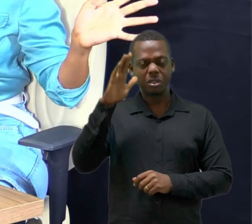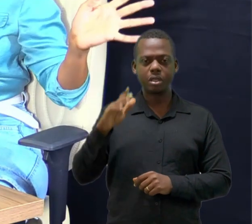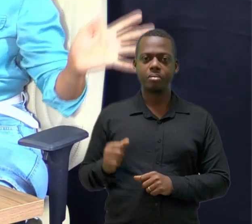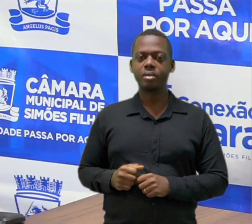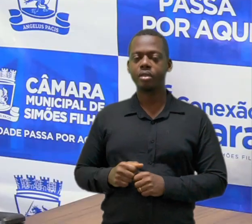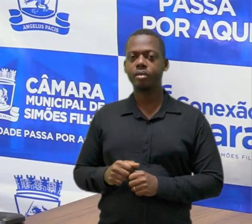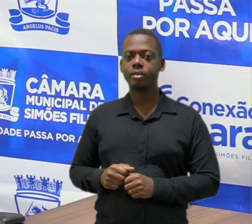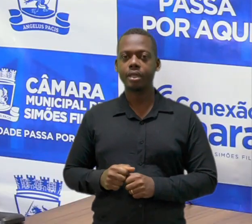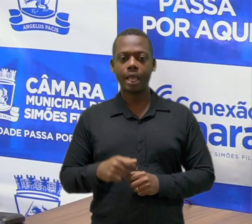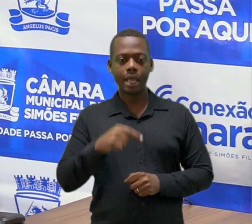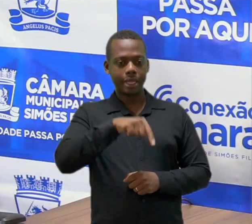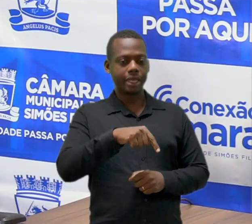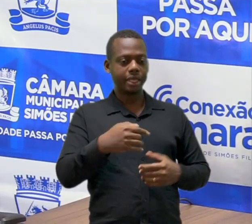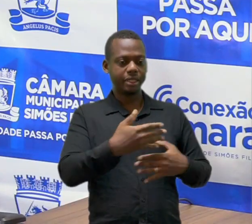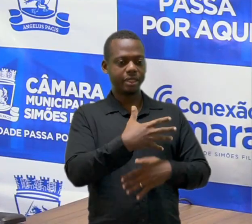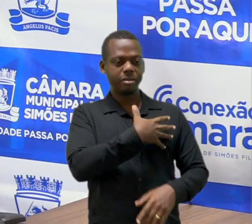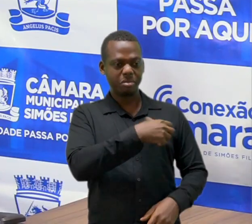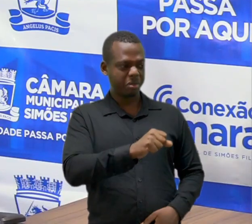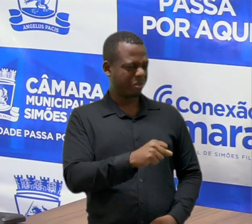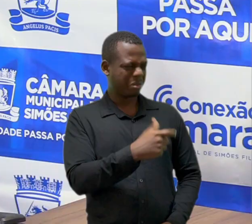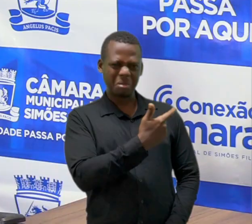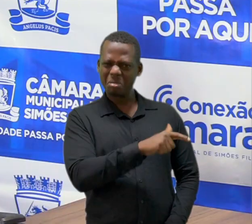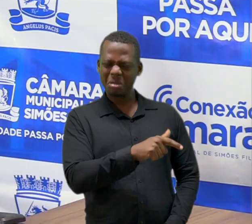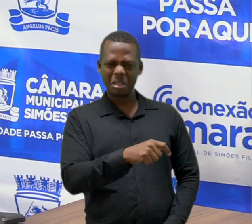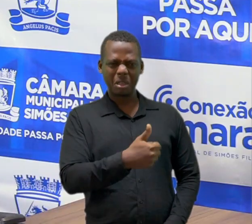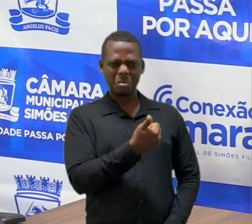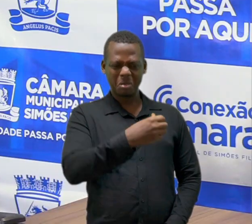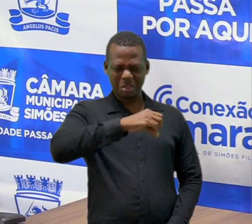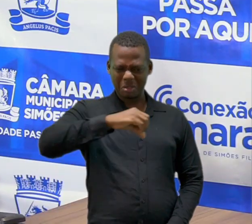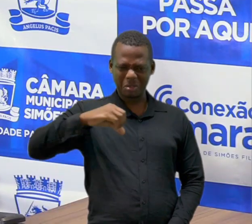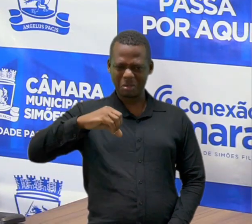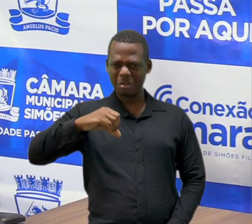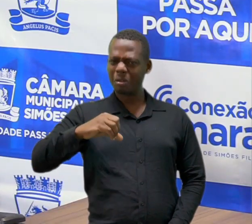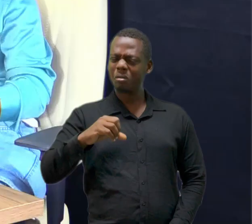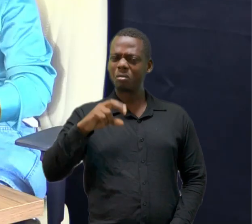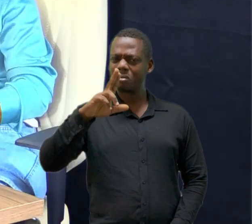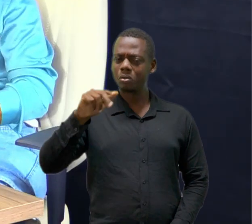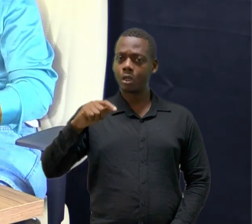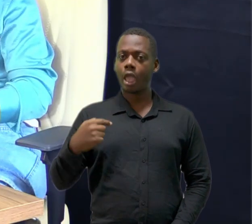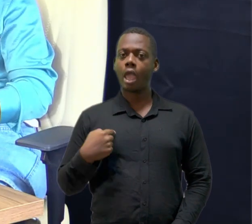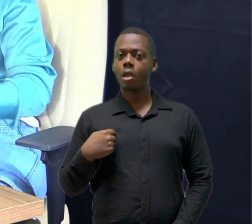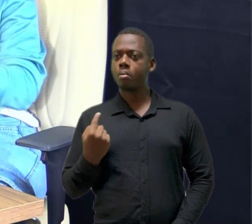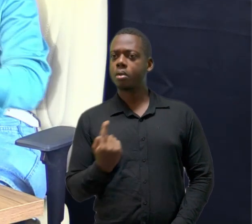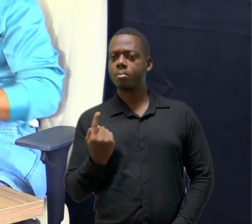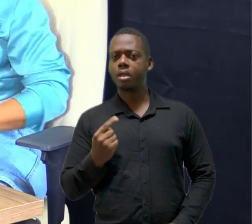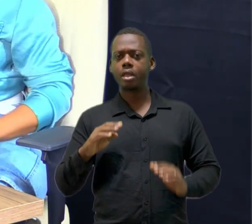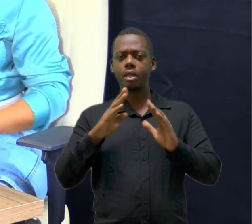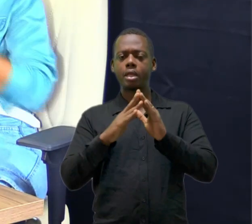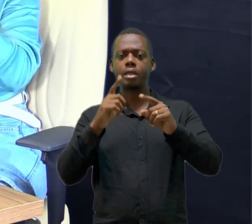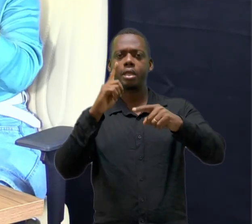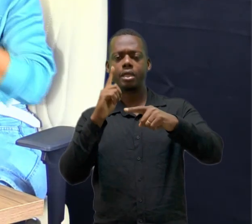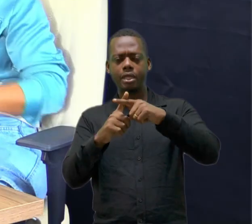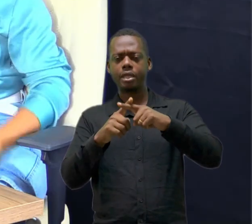ia te perguntar. Na cidade não tinha. Não onde tinha fazer. não, em 99? 99. Não. Eu fui a primeira intérprete aqui na igreja.